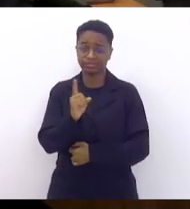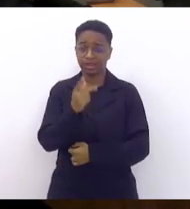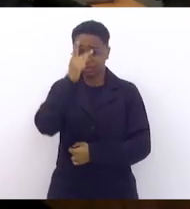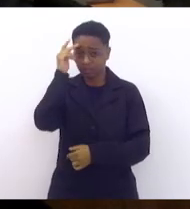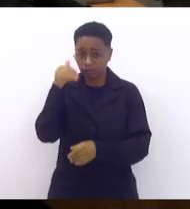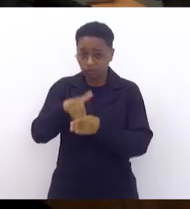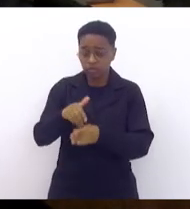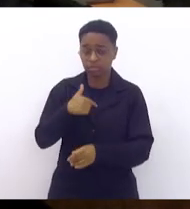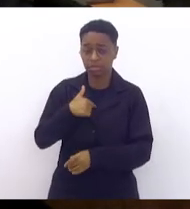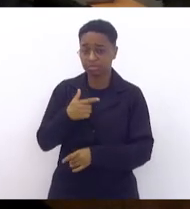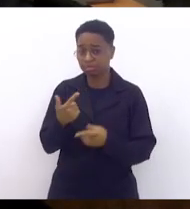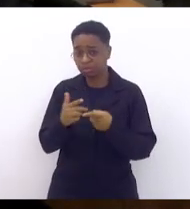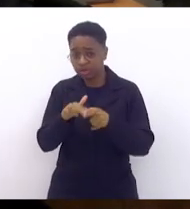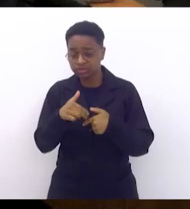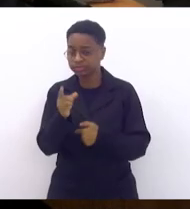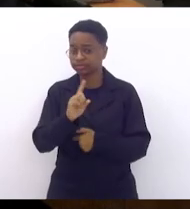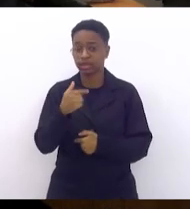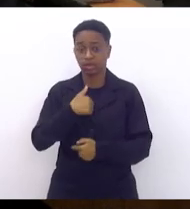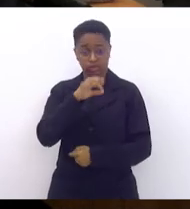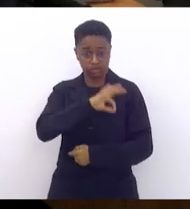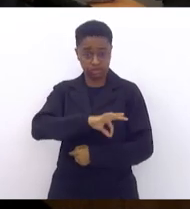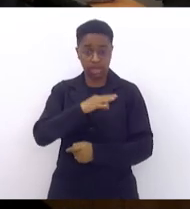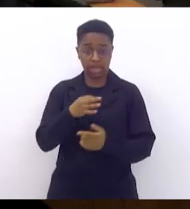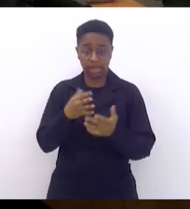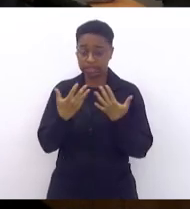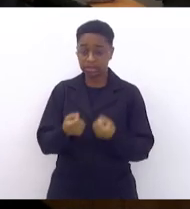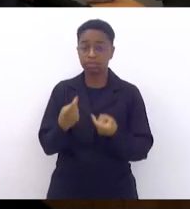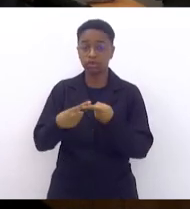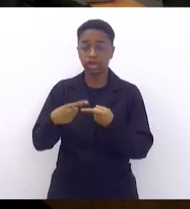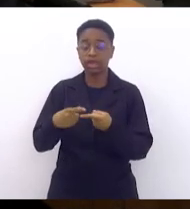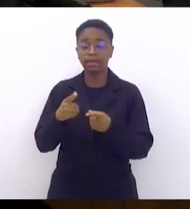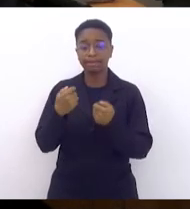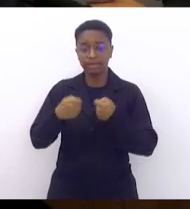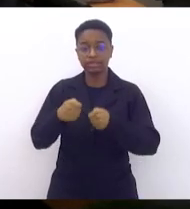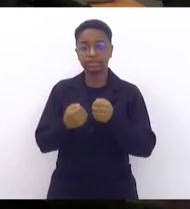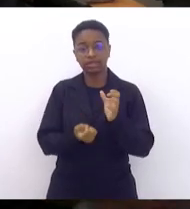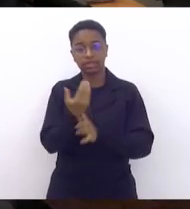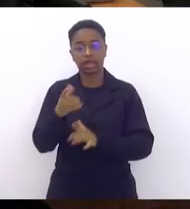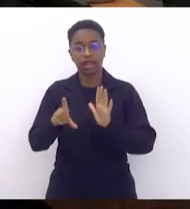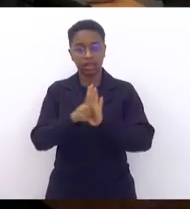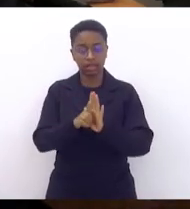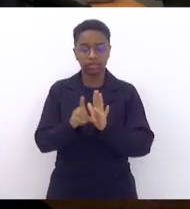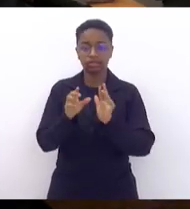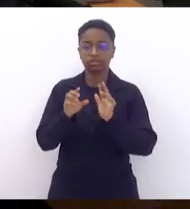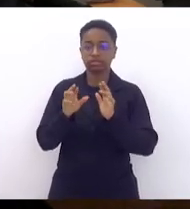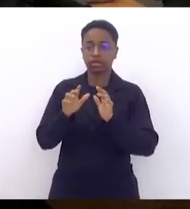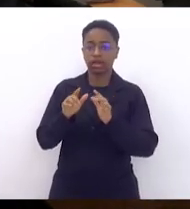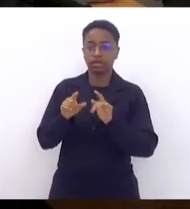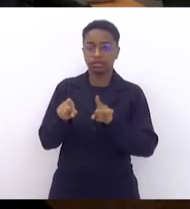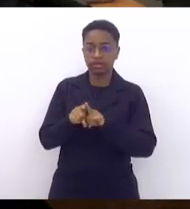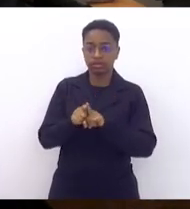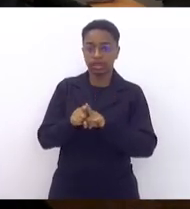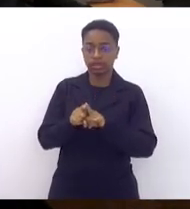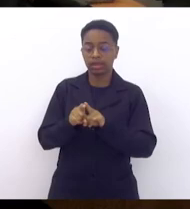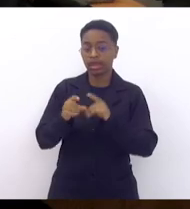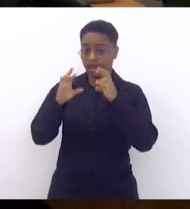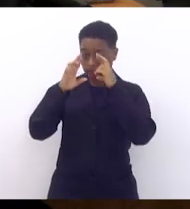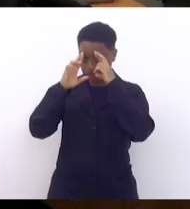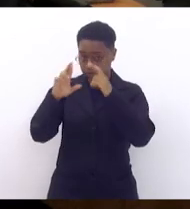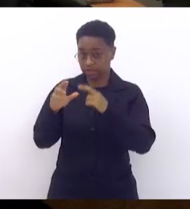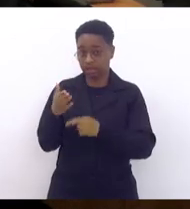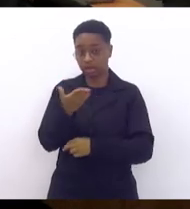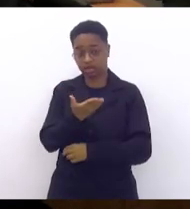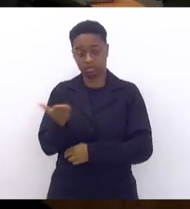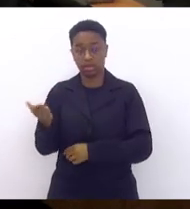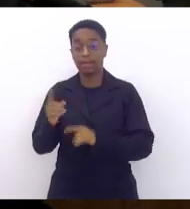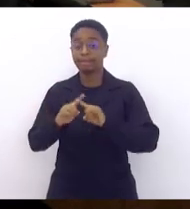não recebo para isso. Recebo para legislar, para fiscalizar, para respeitar os meus colegas, para divergir